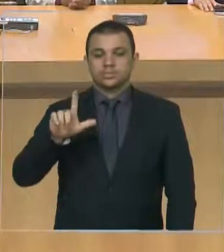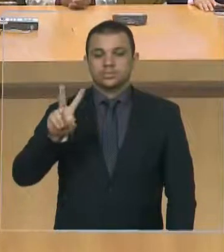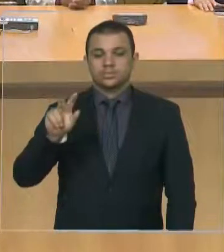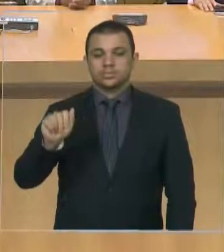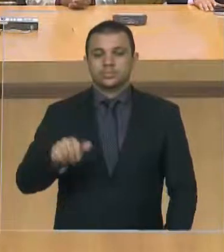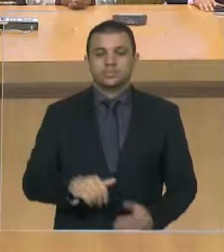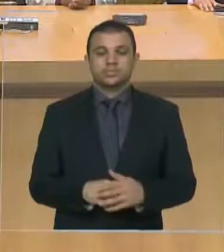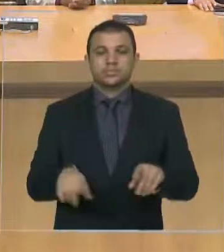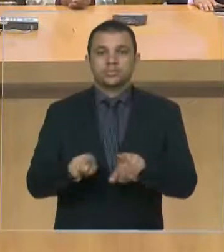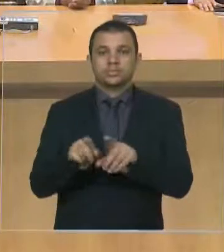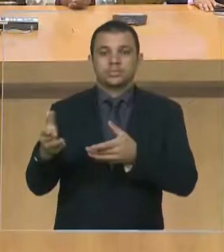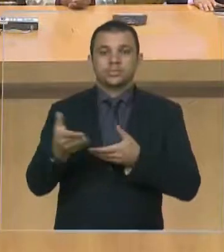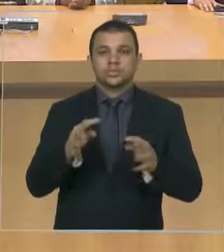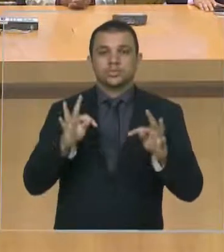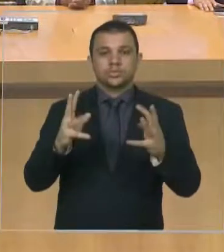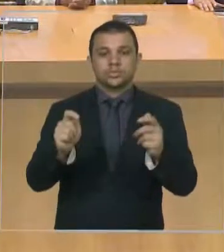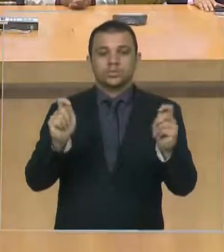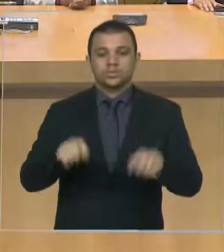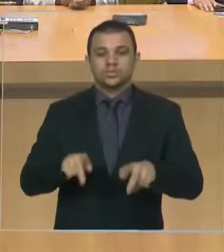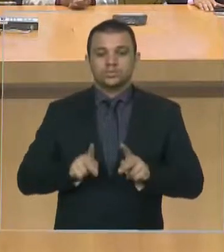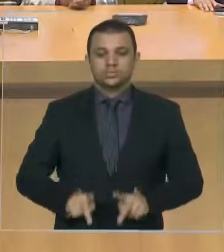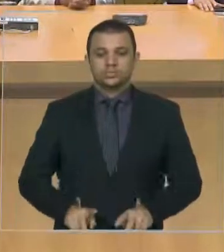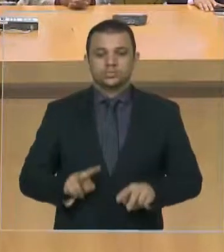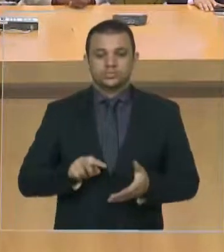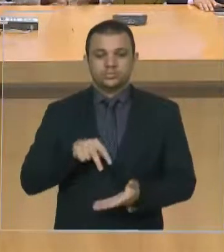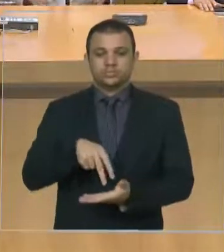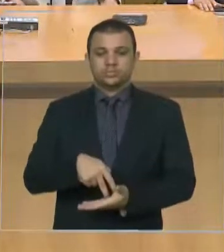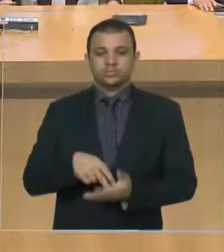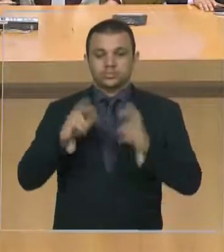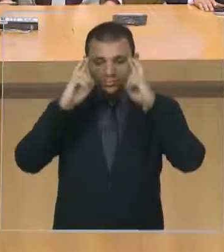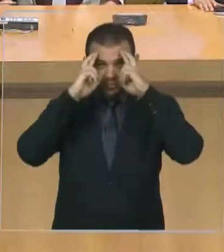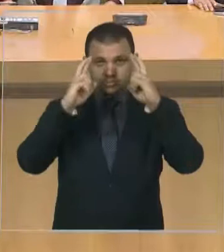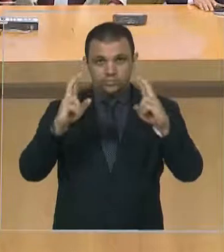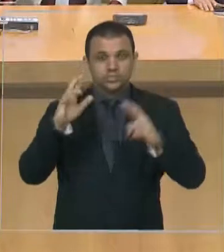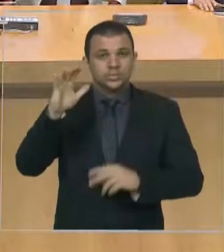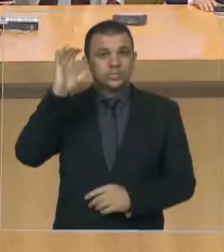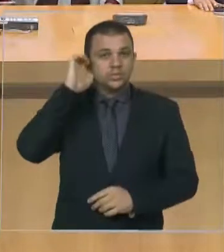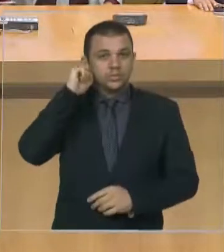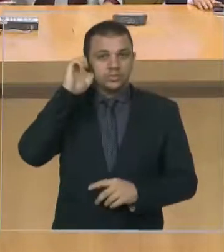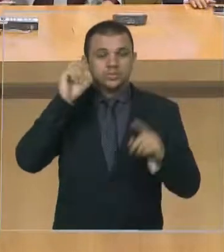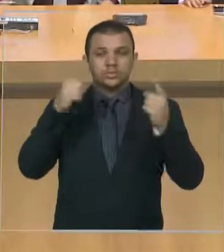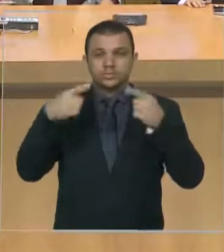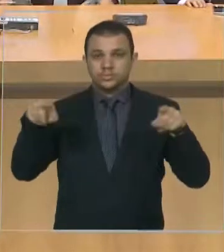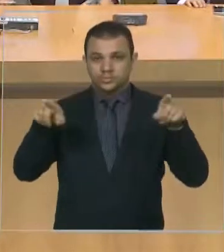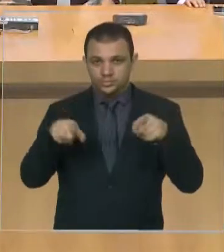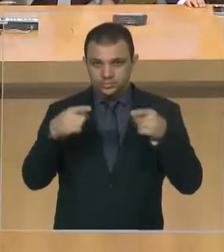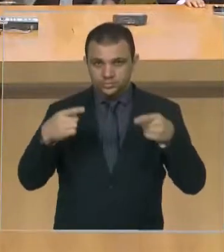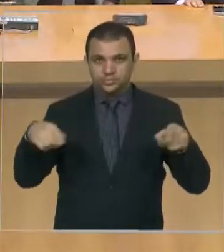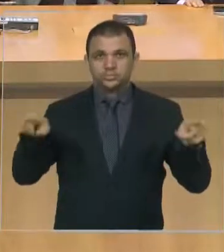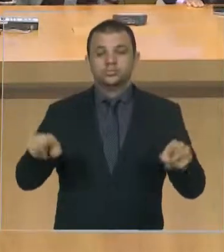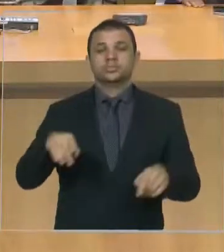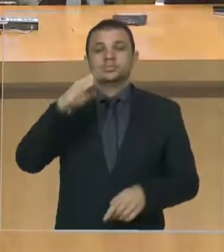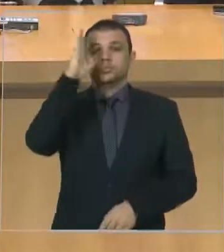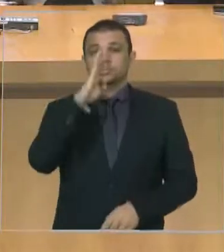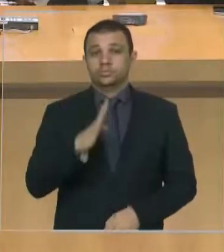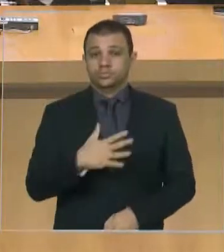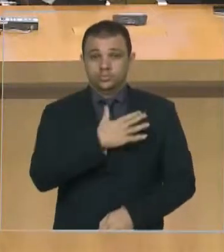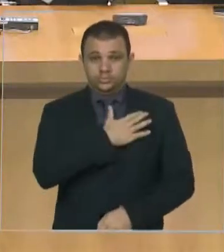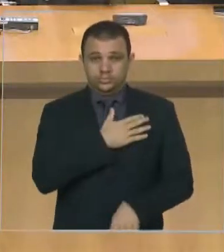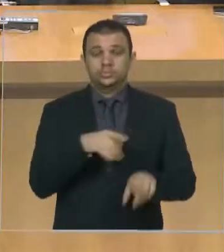Convido a todos a se postarem em posição de respeito para a execução dos hinos nacionais do Brasil e de Israel.